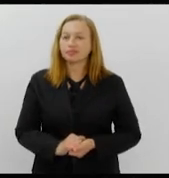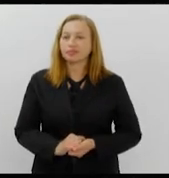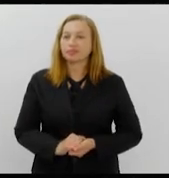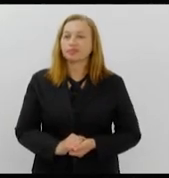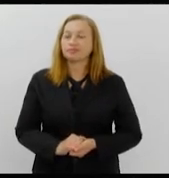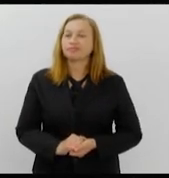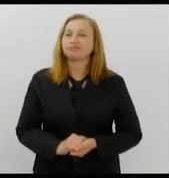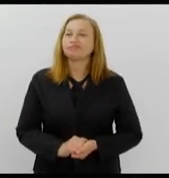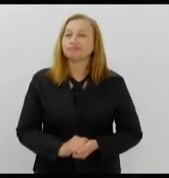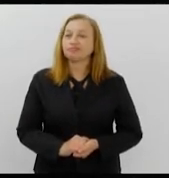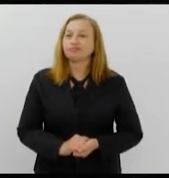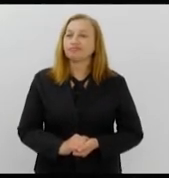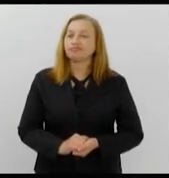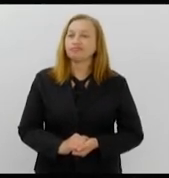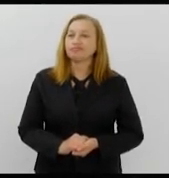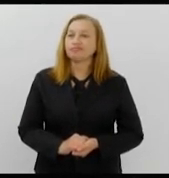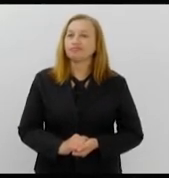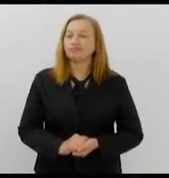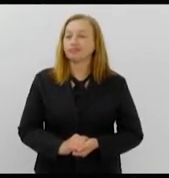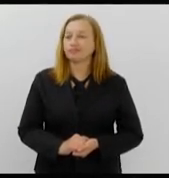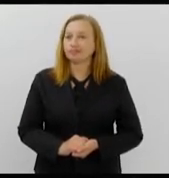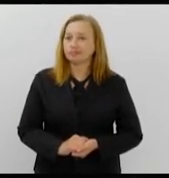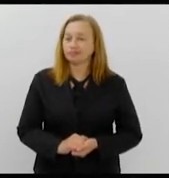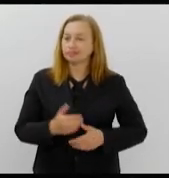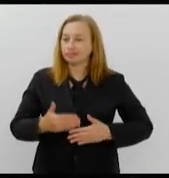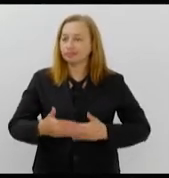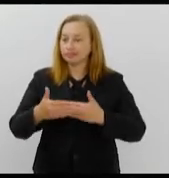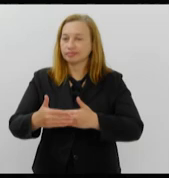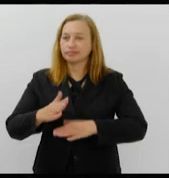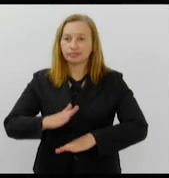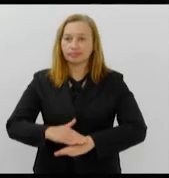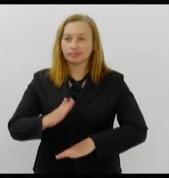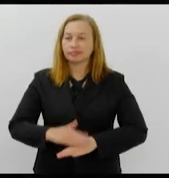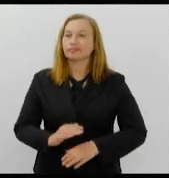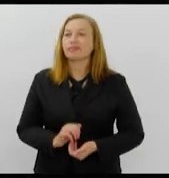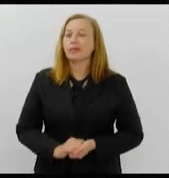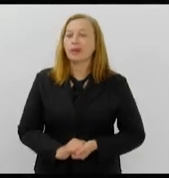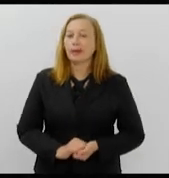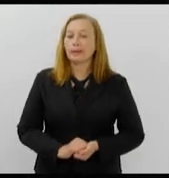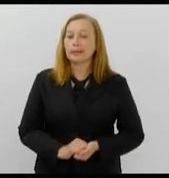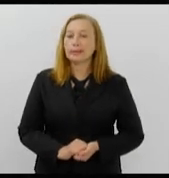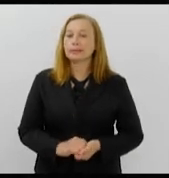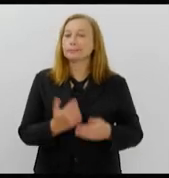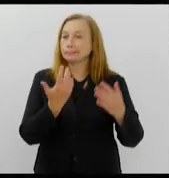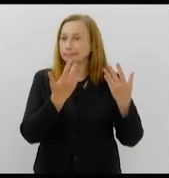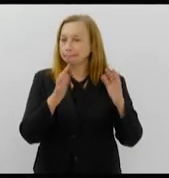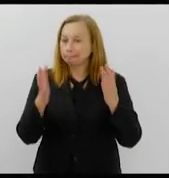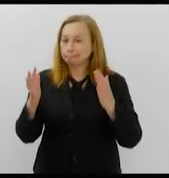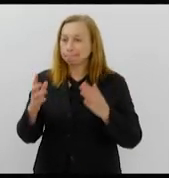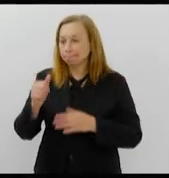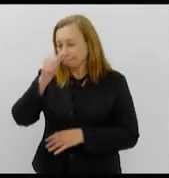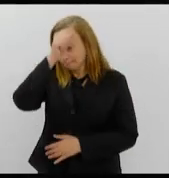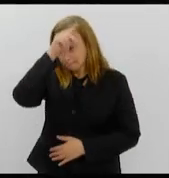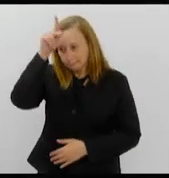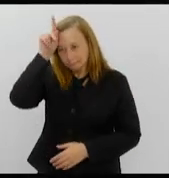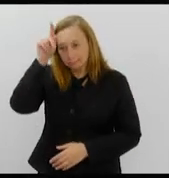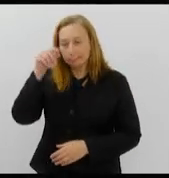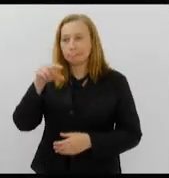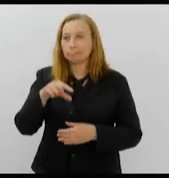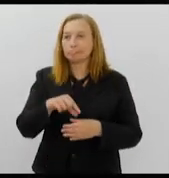ao que está sendo feito em Angra dos Reis, avançando a cada dia. Cumprimentar os prefeitos eleitos